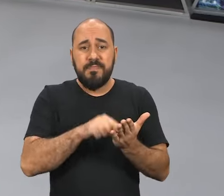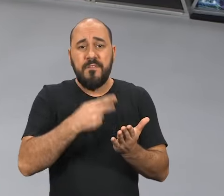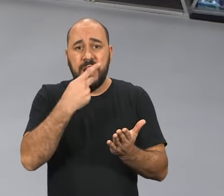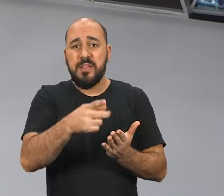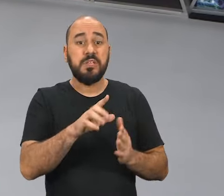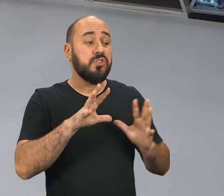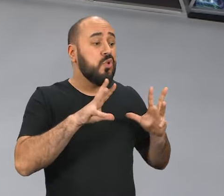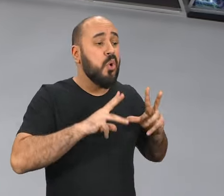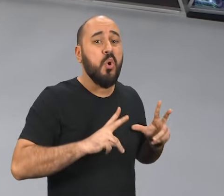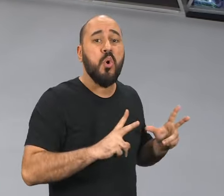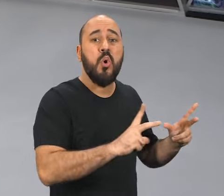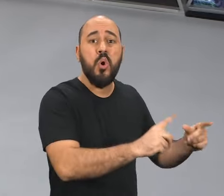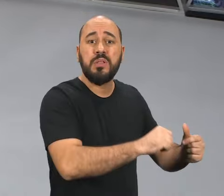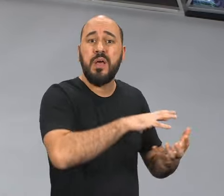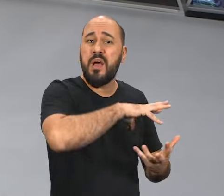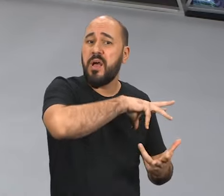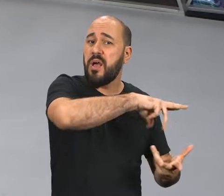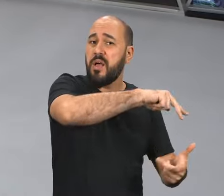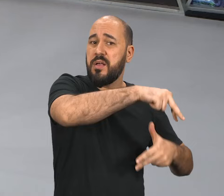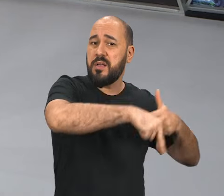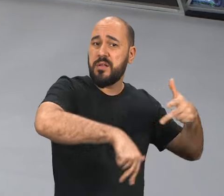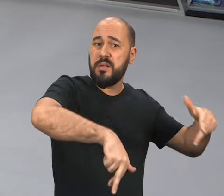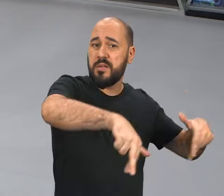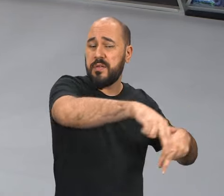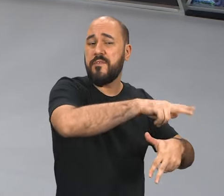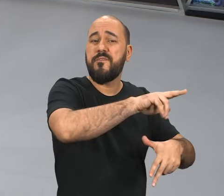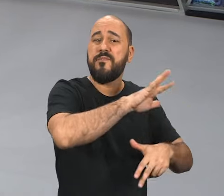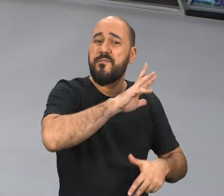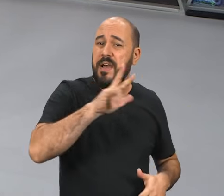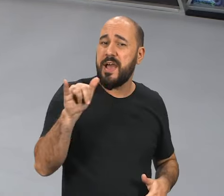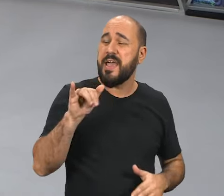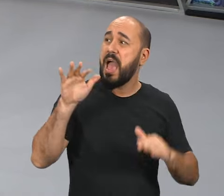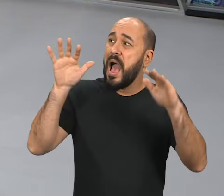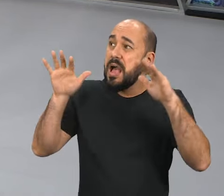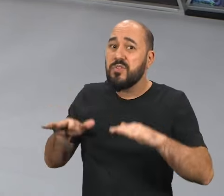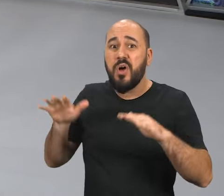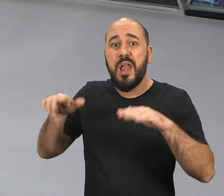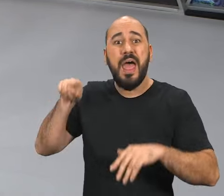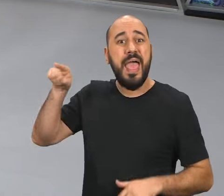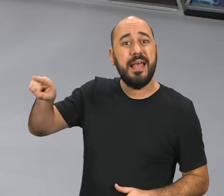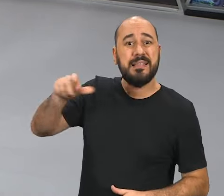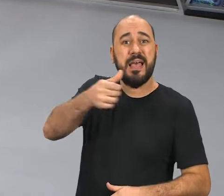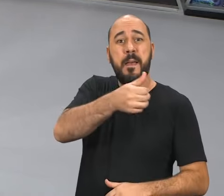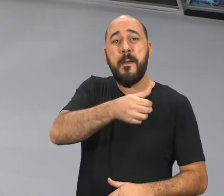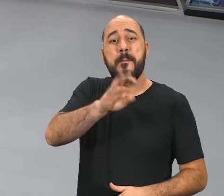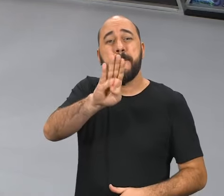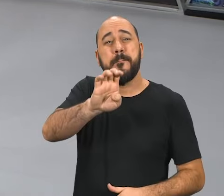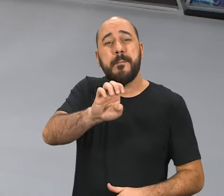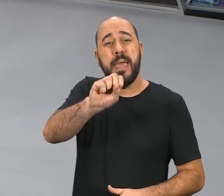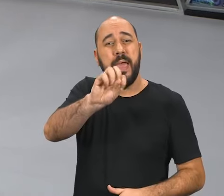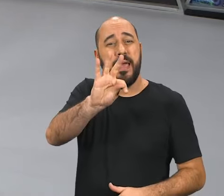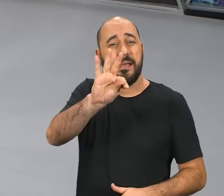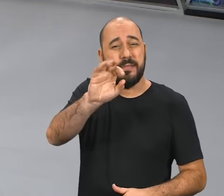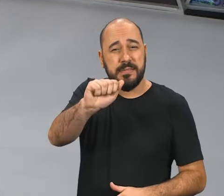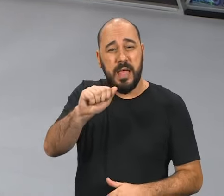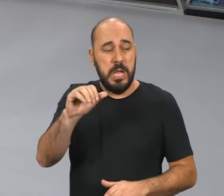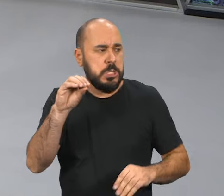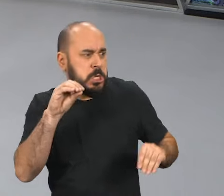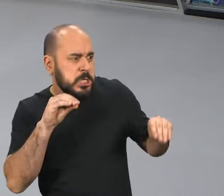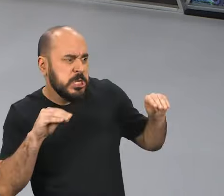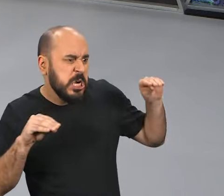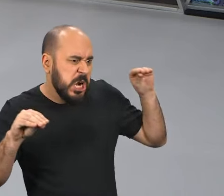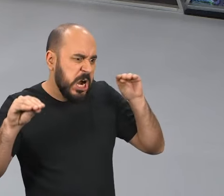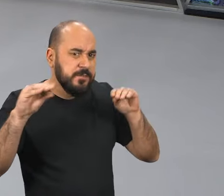besta. Adorá-la-ão todos os que habitam sobre a terra, aqueles cujos nomes não estão no livro da vida.